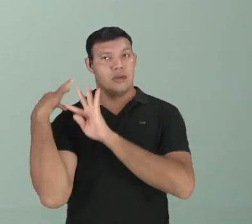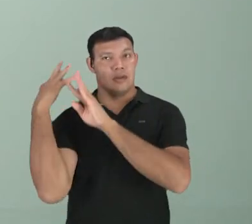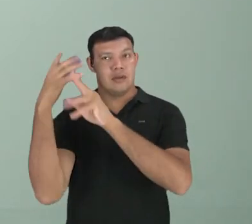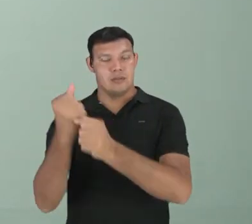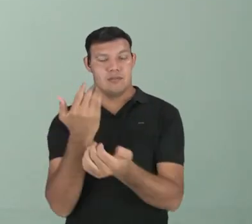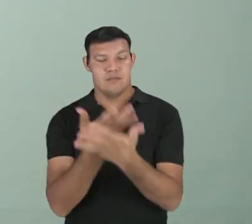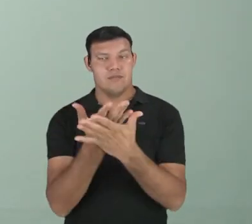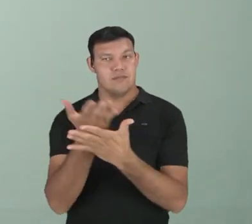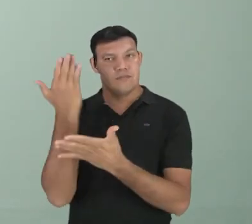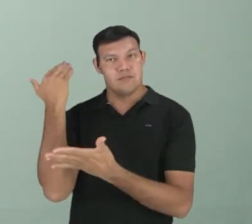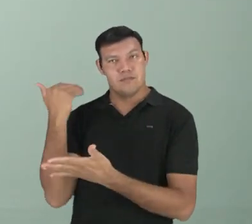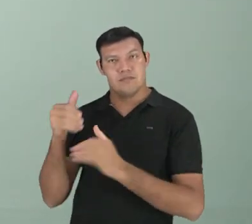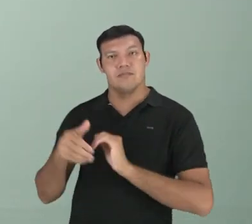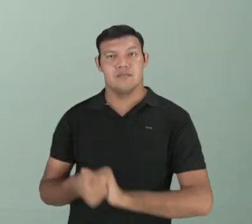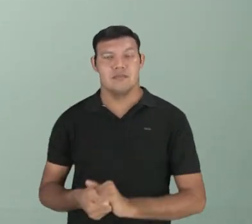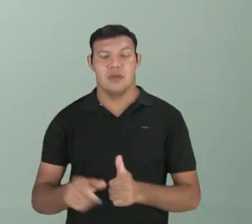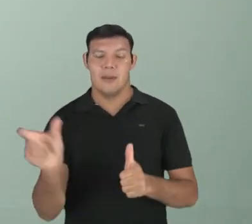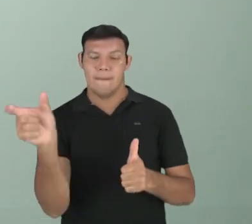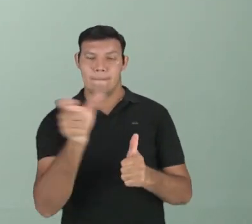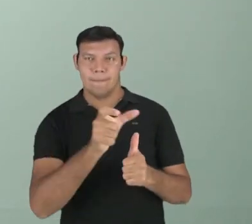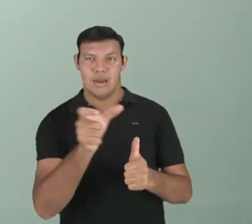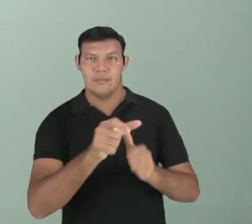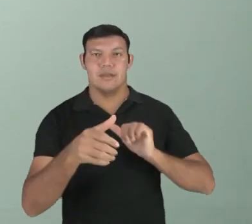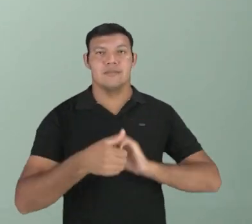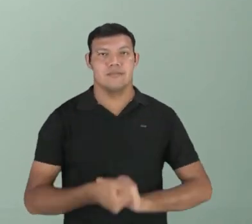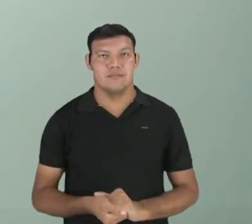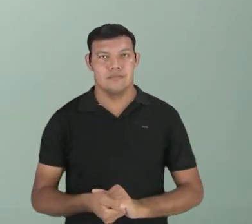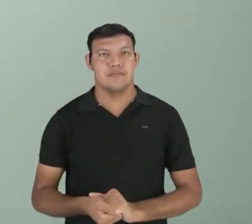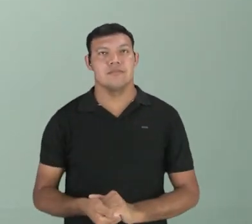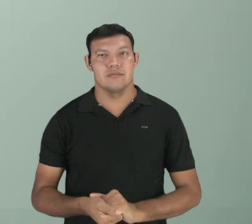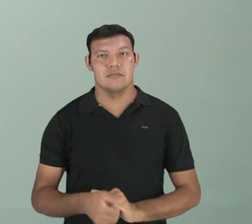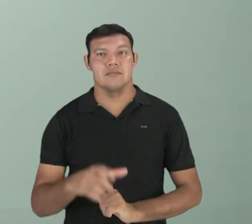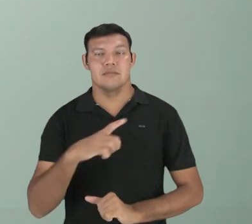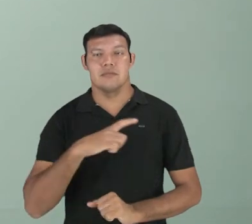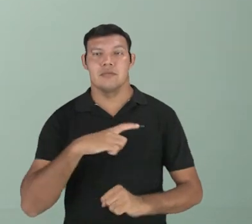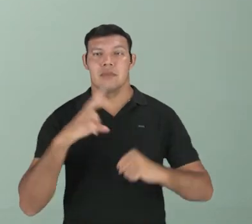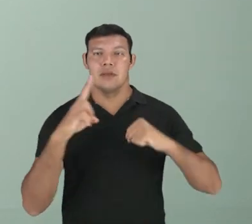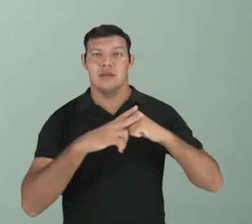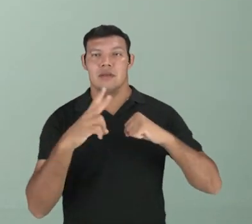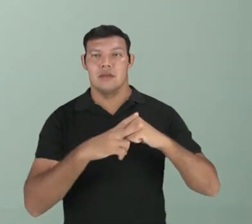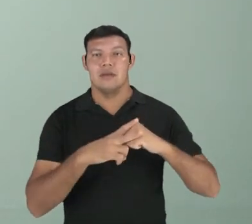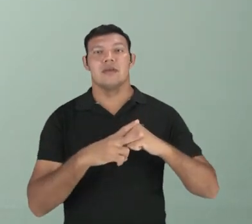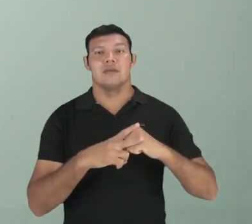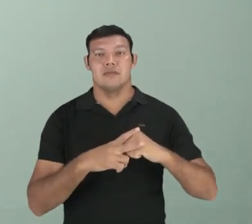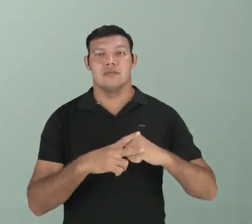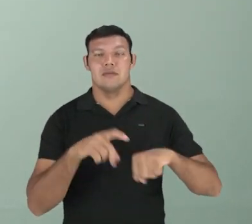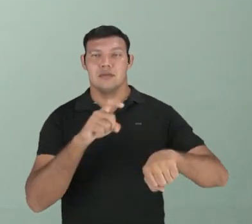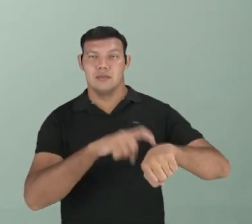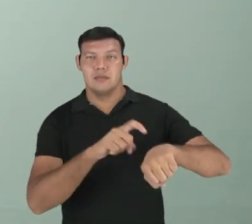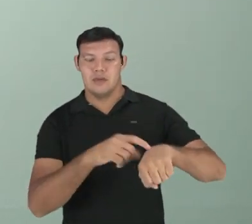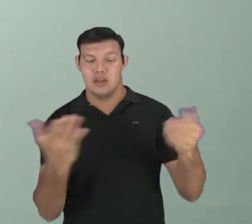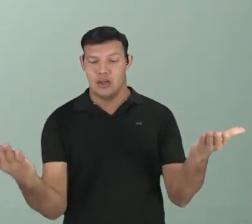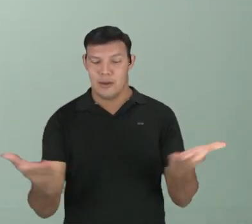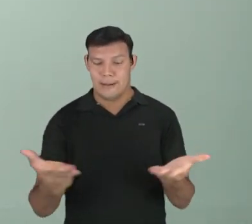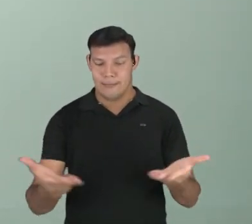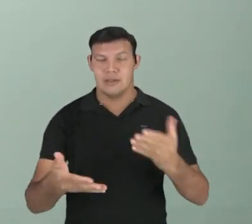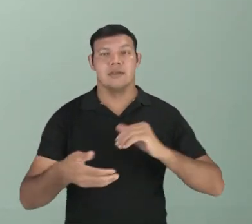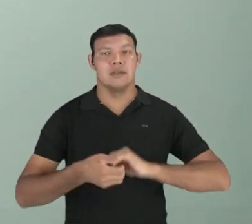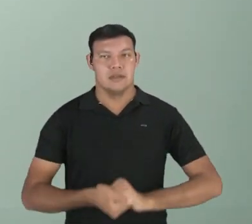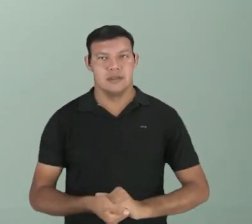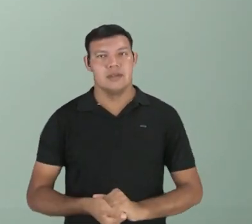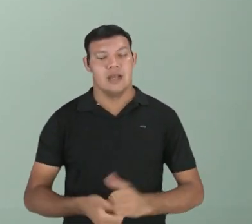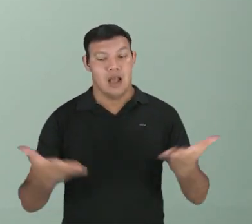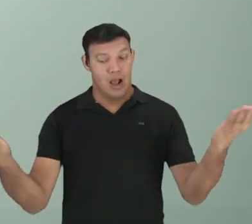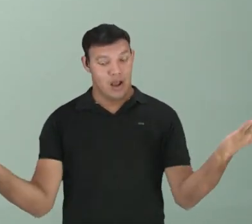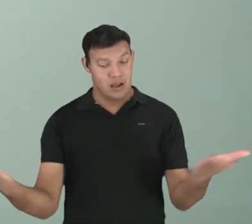relembrando a aula passada, o foco narrativo aí em primeira pessoa, e temos os verbos conjugados no presente, então indica o